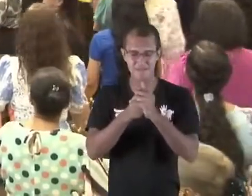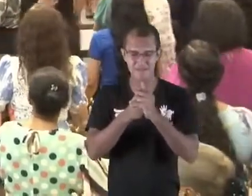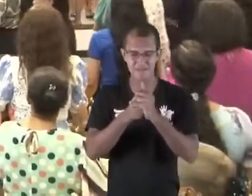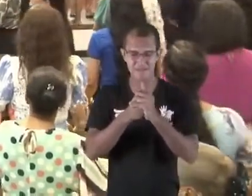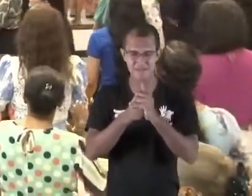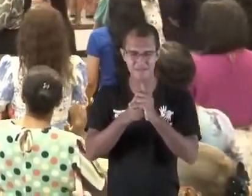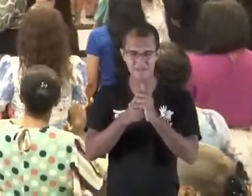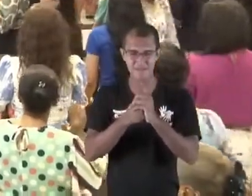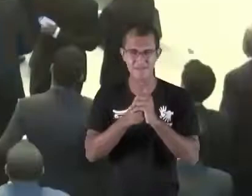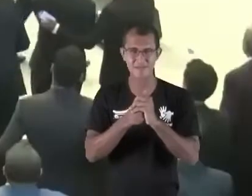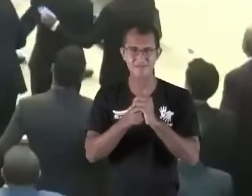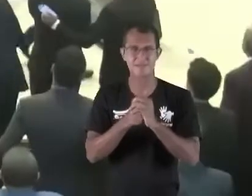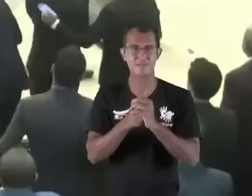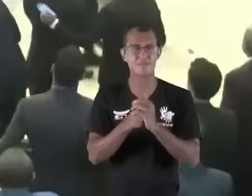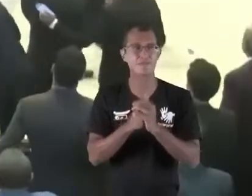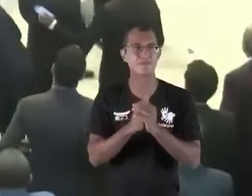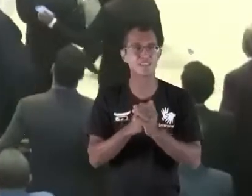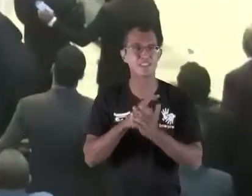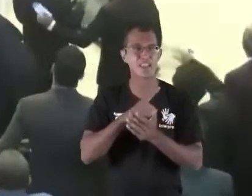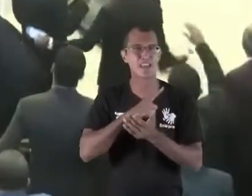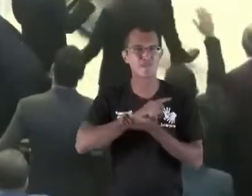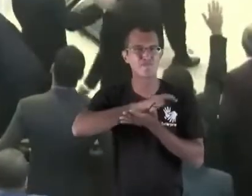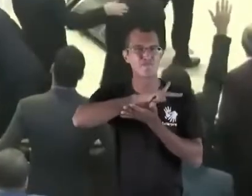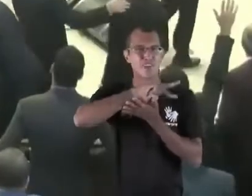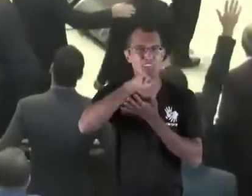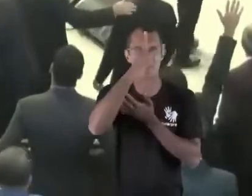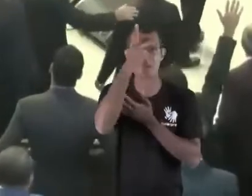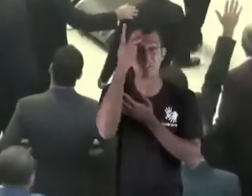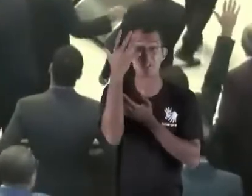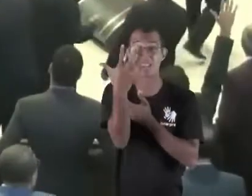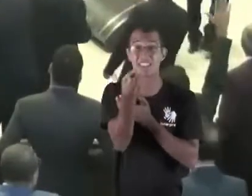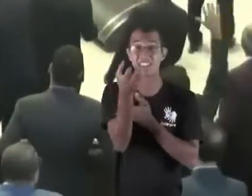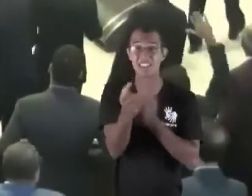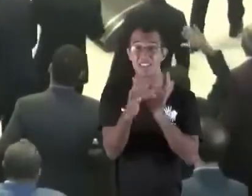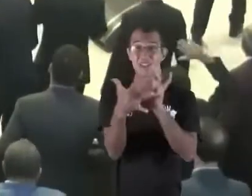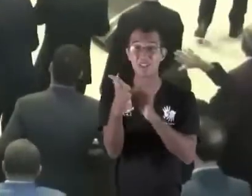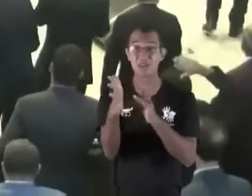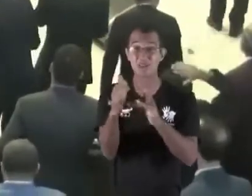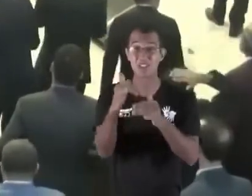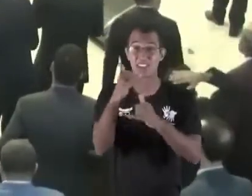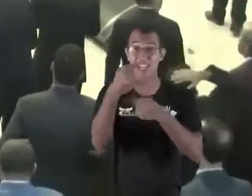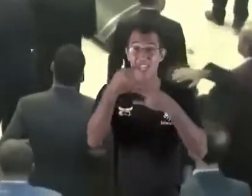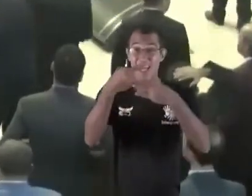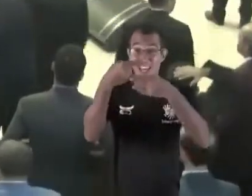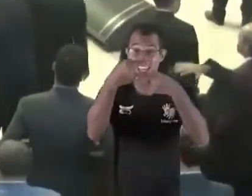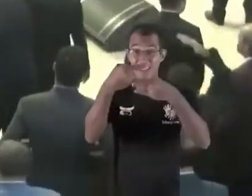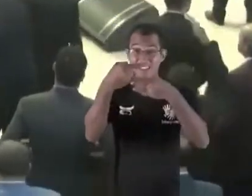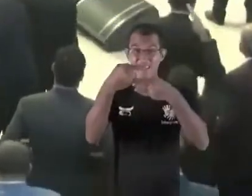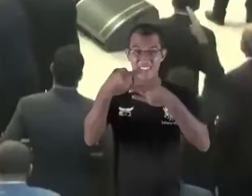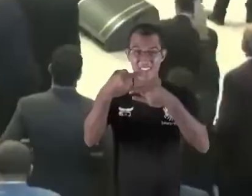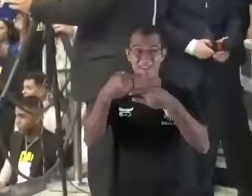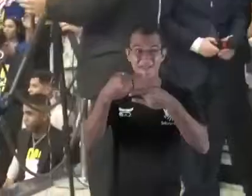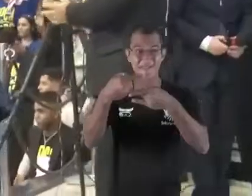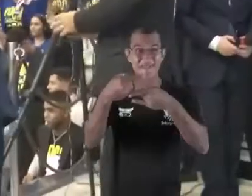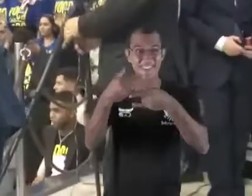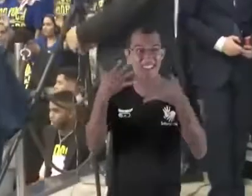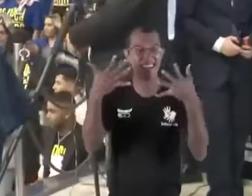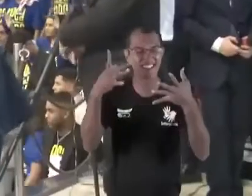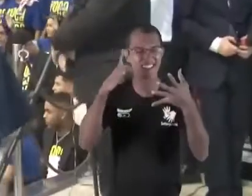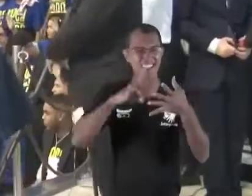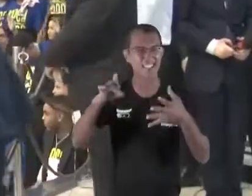Dezenas de vidas se convertendo na internet. Enquanto isso, a 28ª